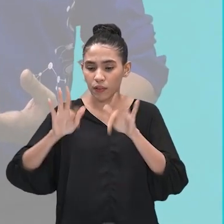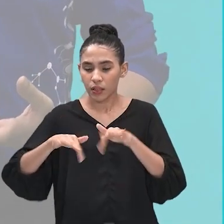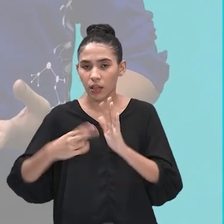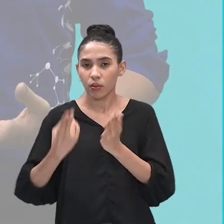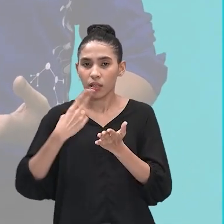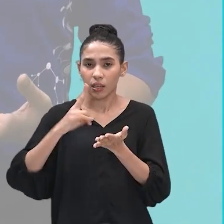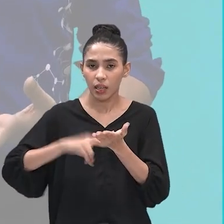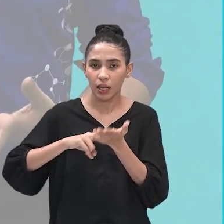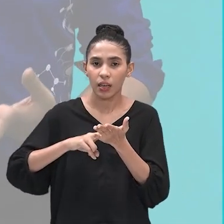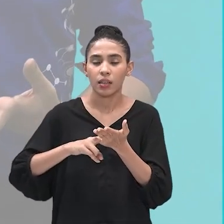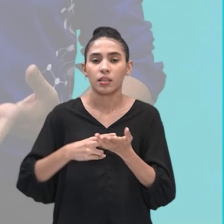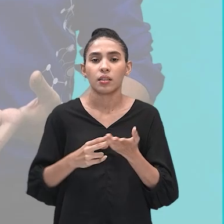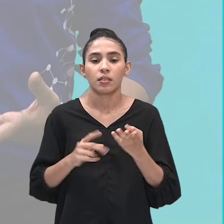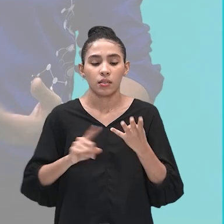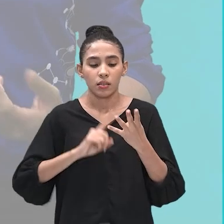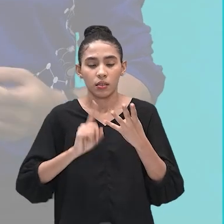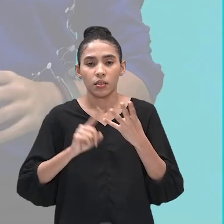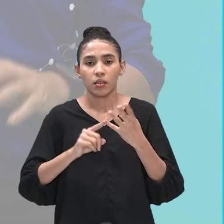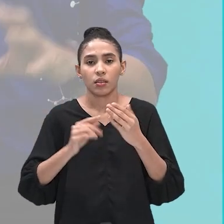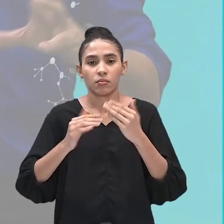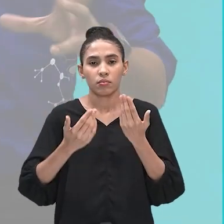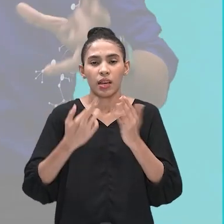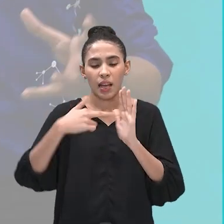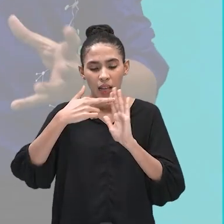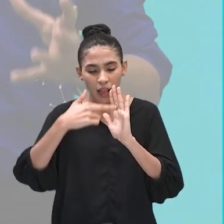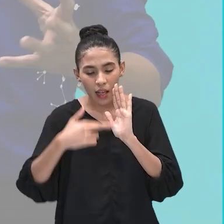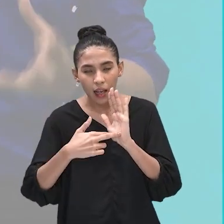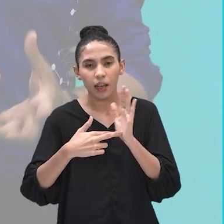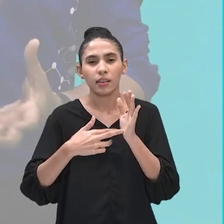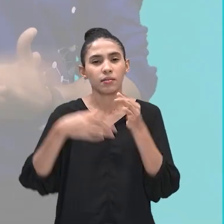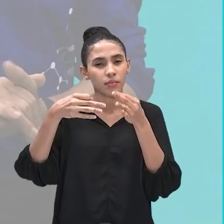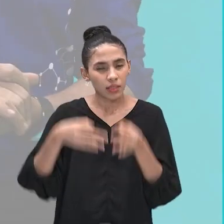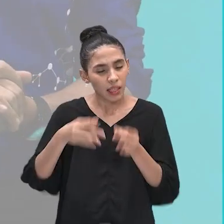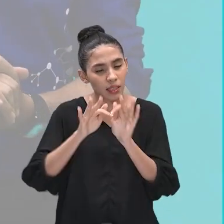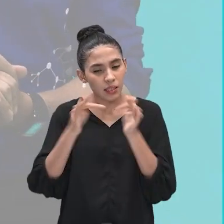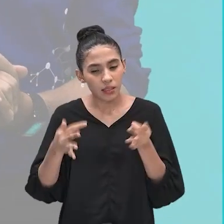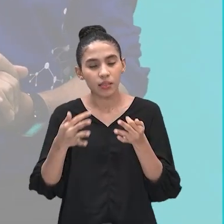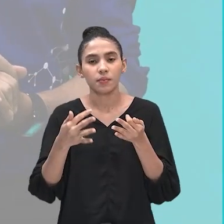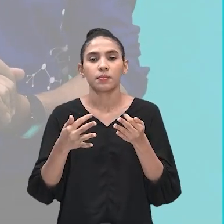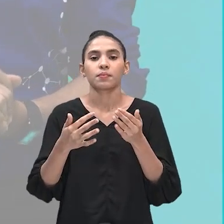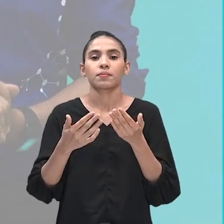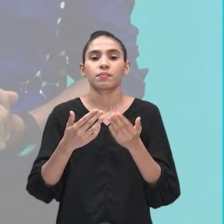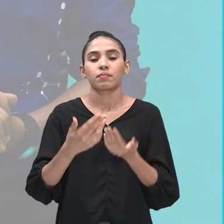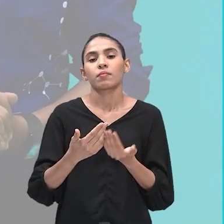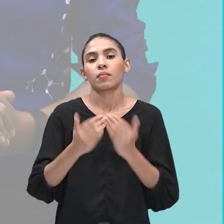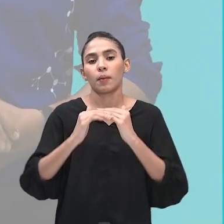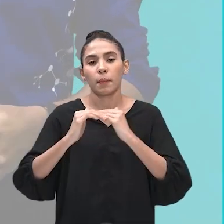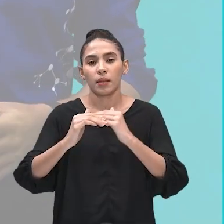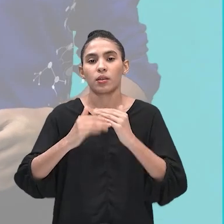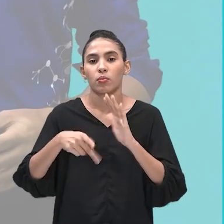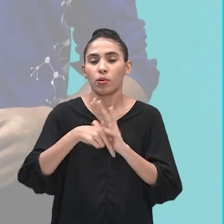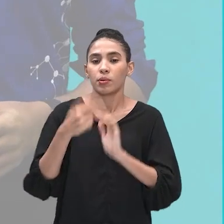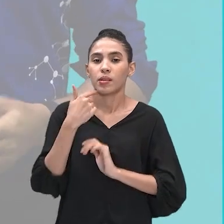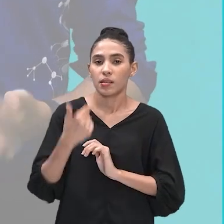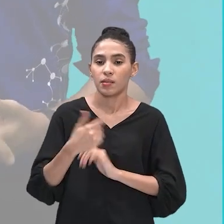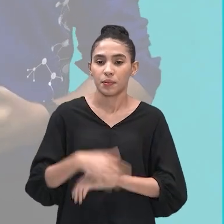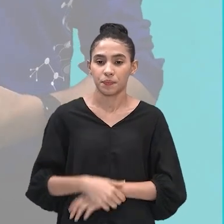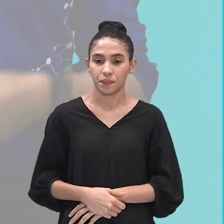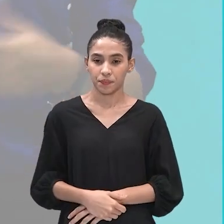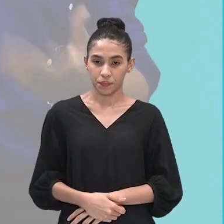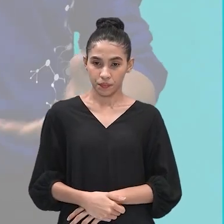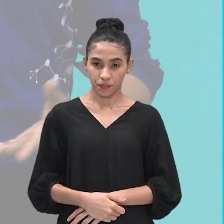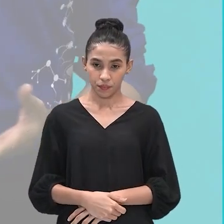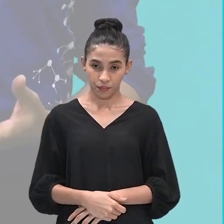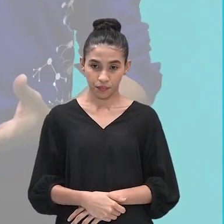a concordância correta, né? Tudo dentro do que prega a norma padrão da língua, tá?